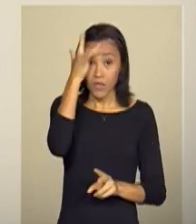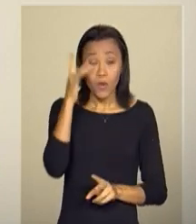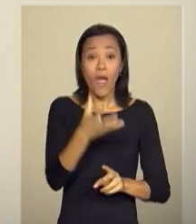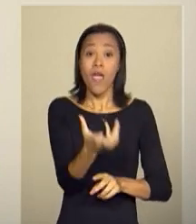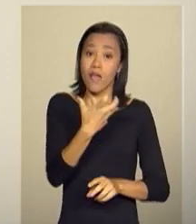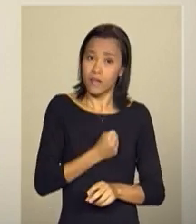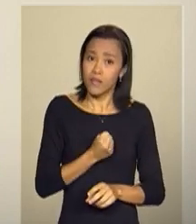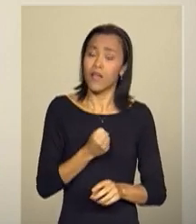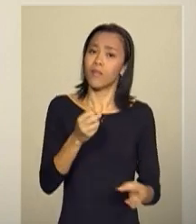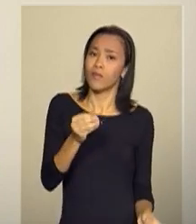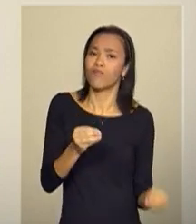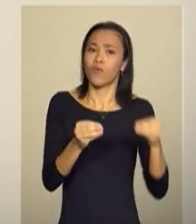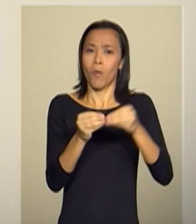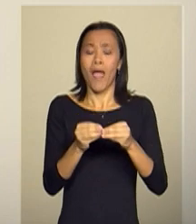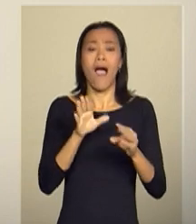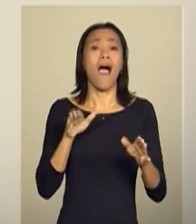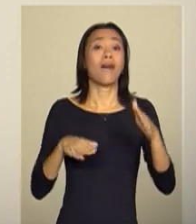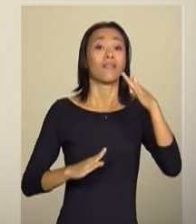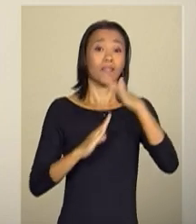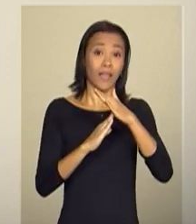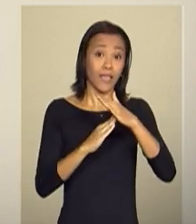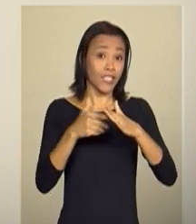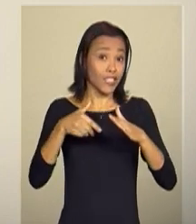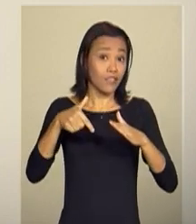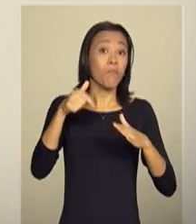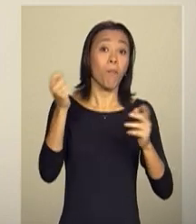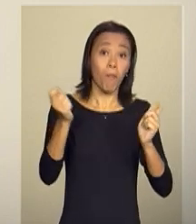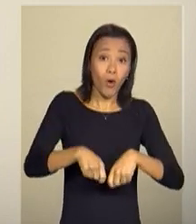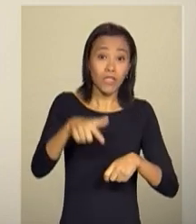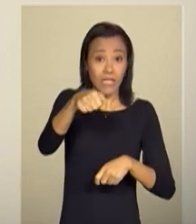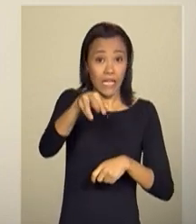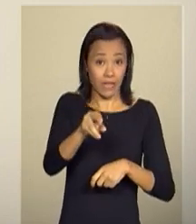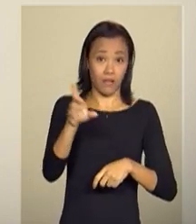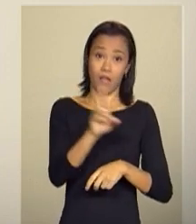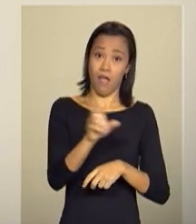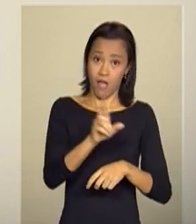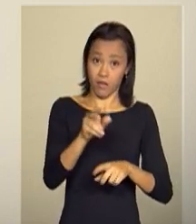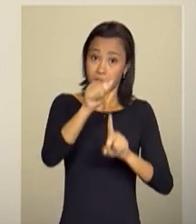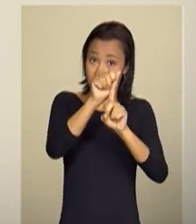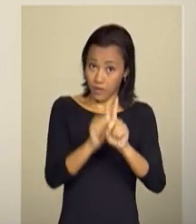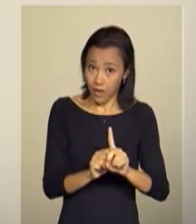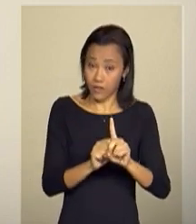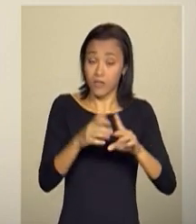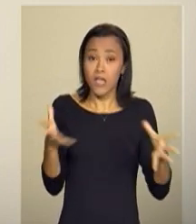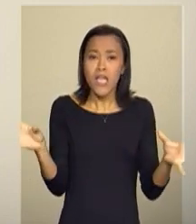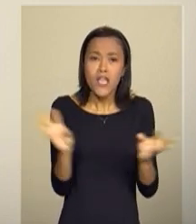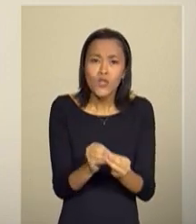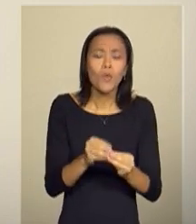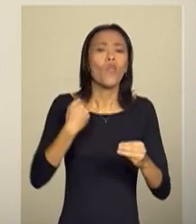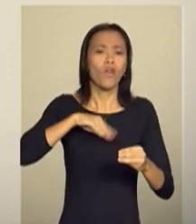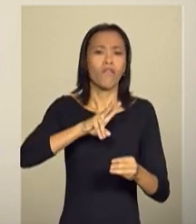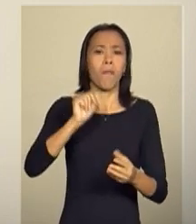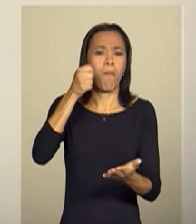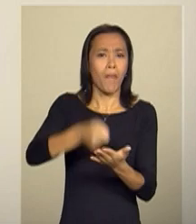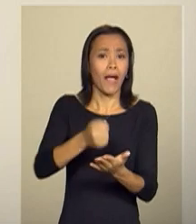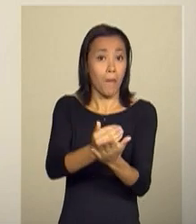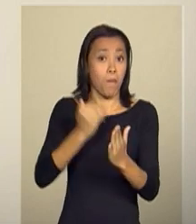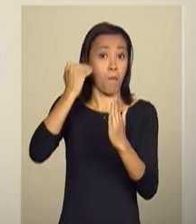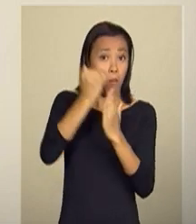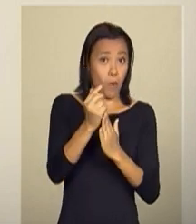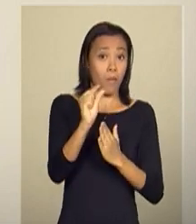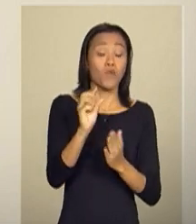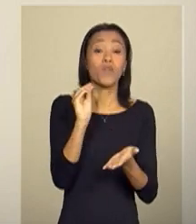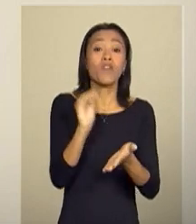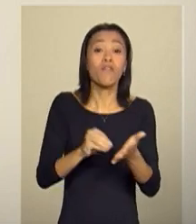recebe a diferença Até que a sua renda chegue aos r$ 0 mensais em resumo vamos pagar a mais o que